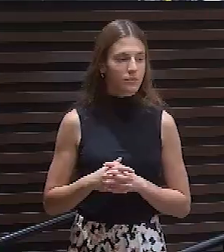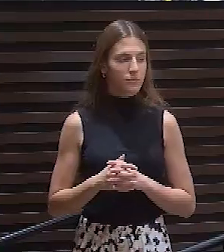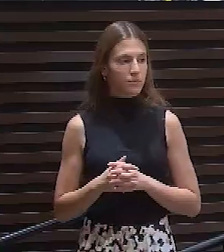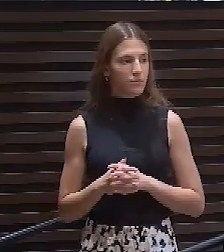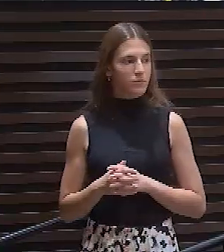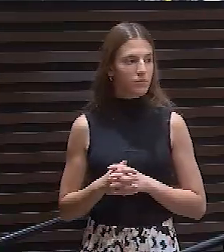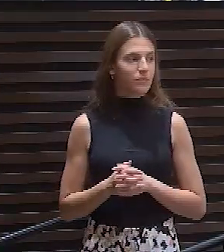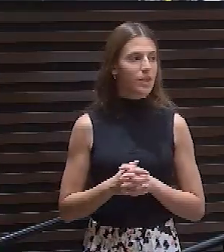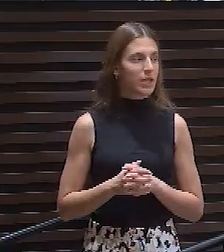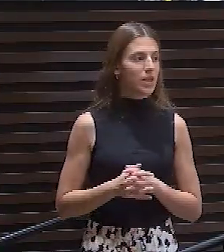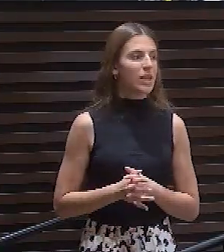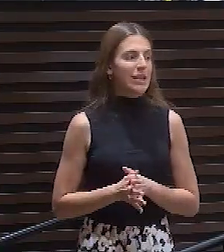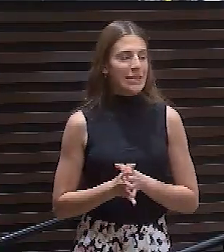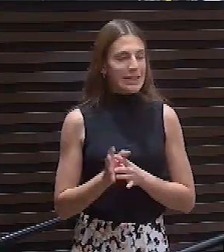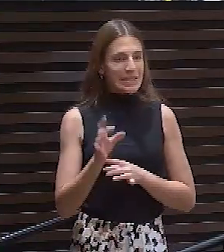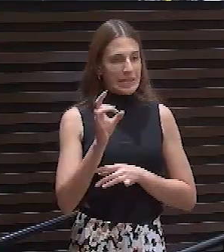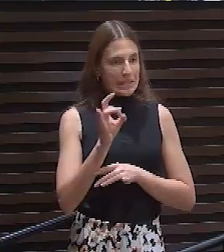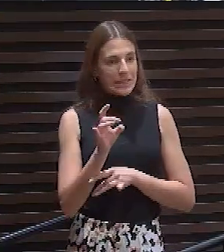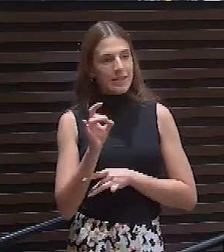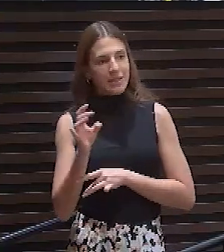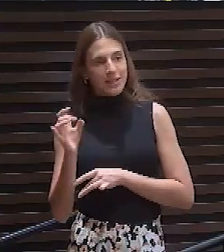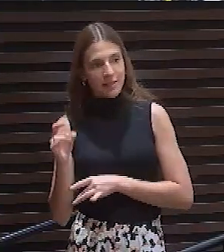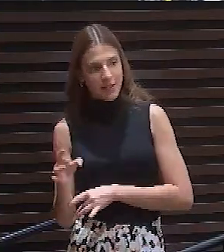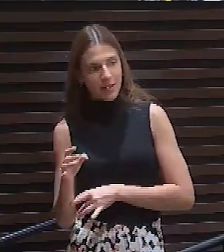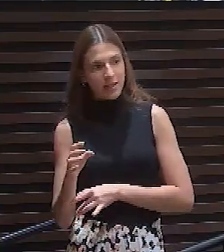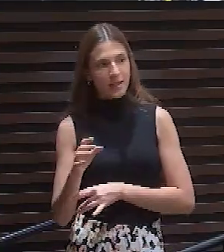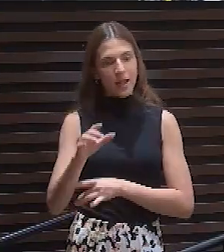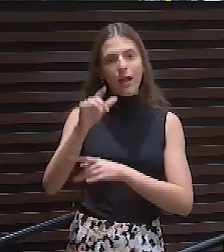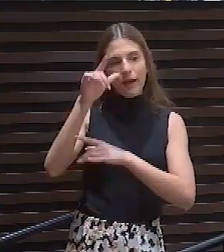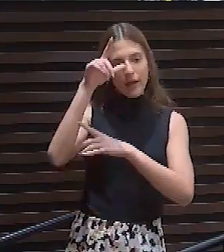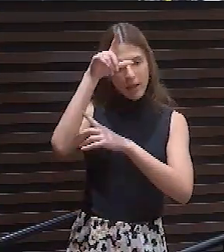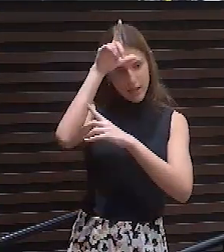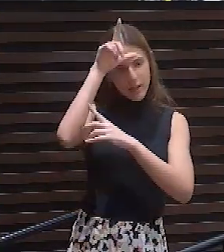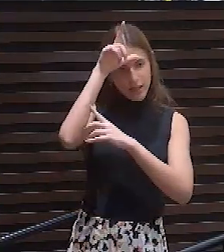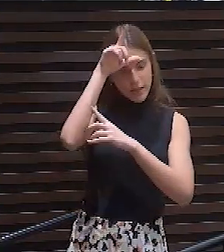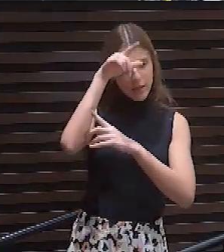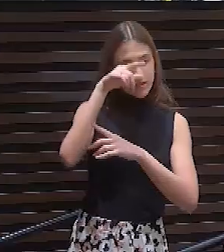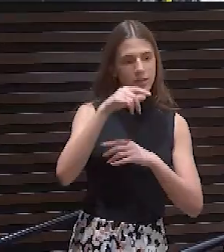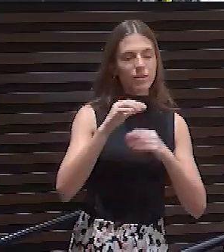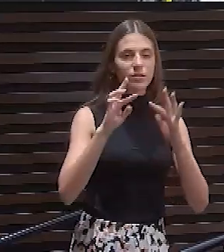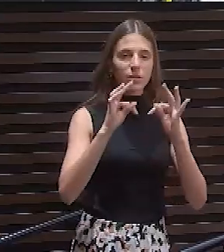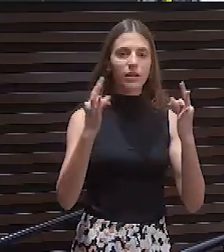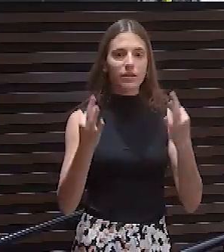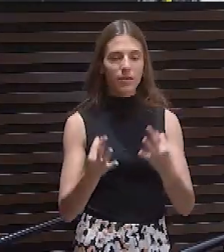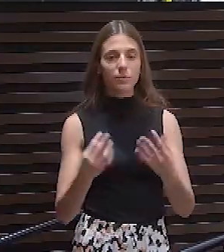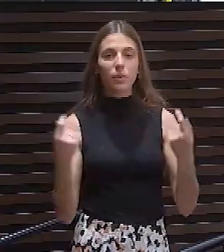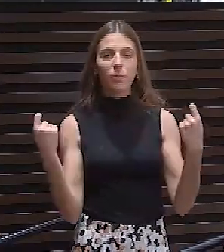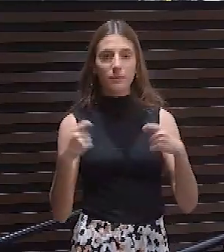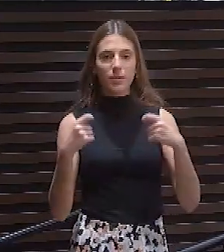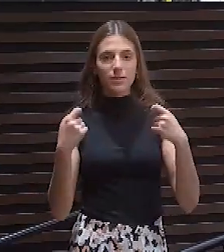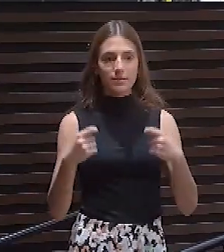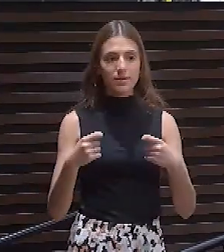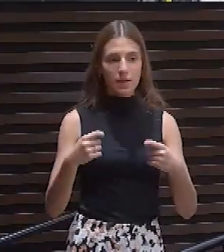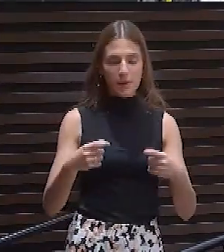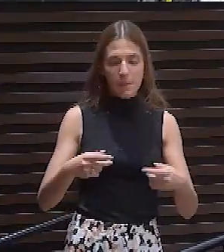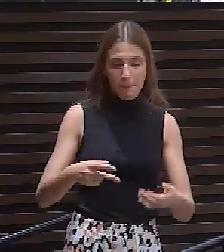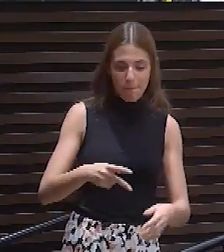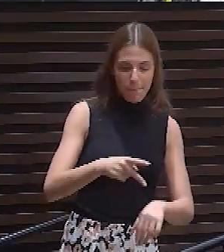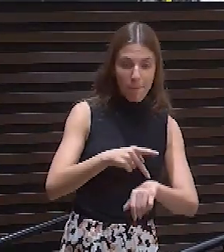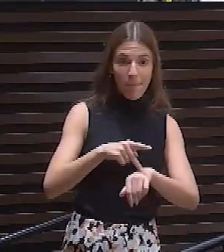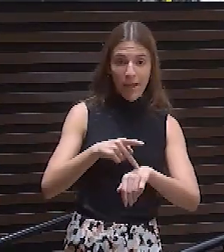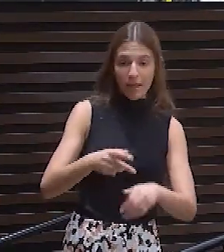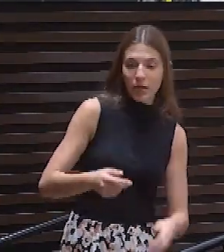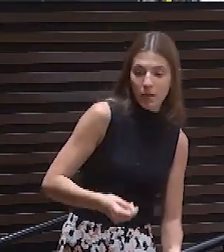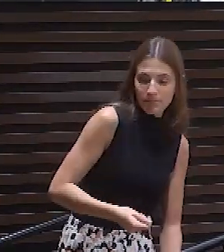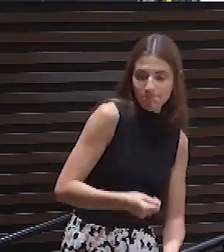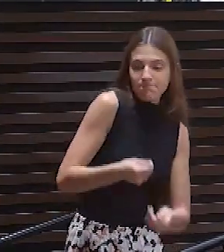E cada representante de cada tribo tem que ir lá e pegar uma pedra e botar no ombro. Ó, levantar.